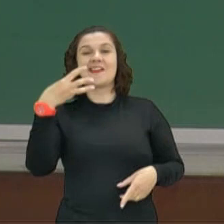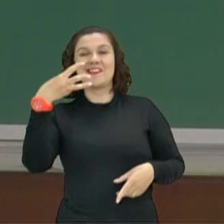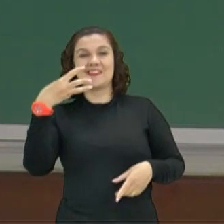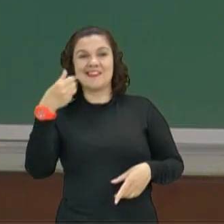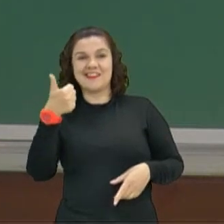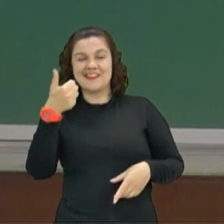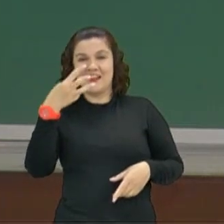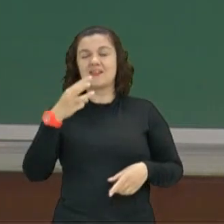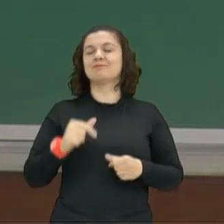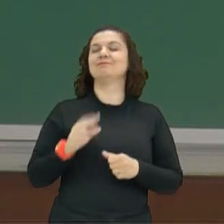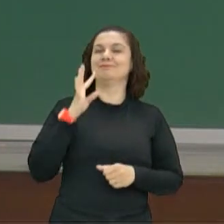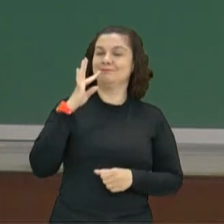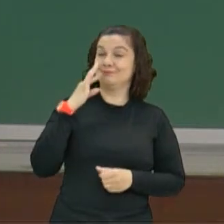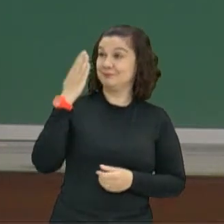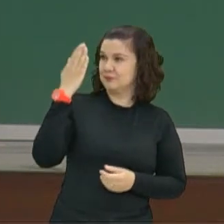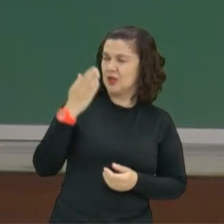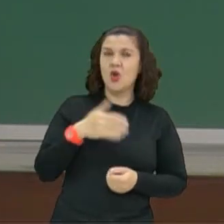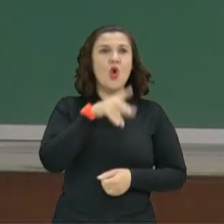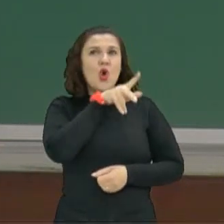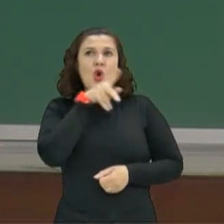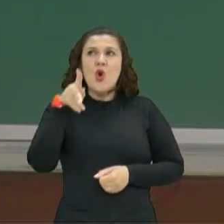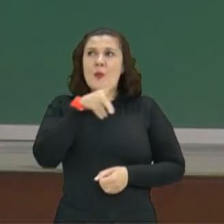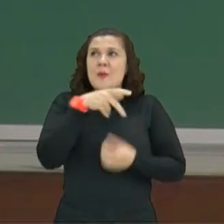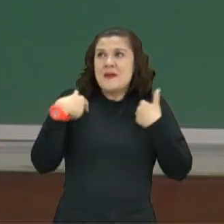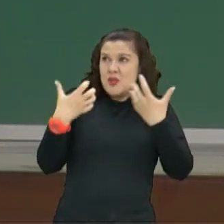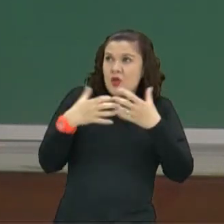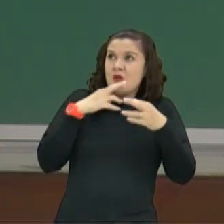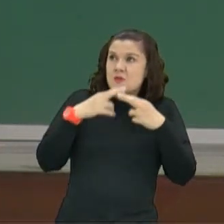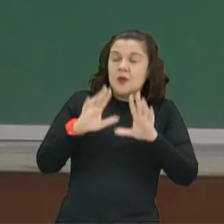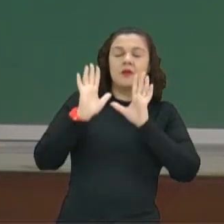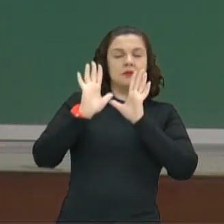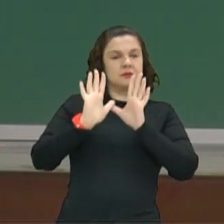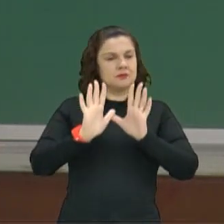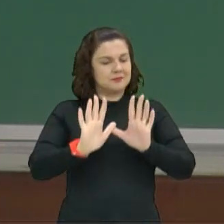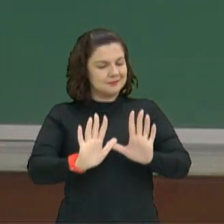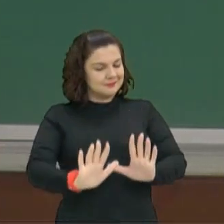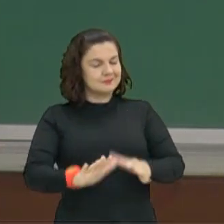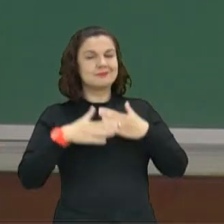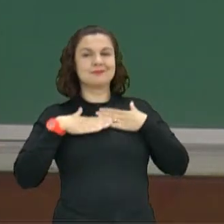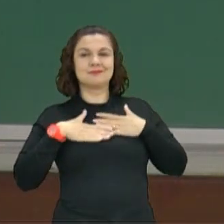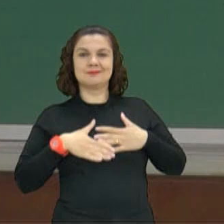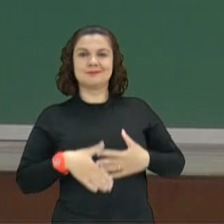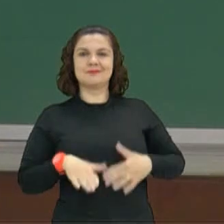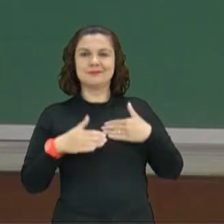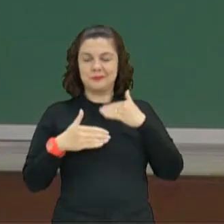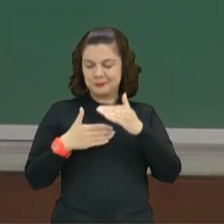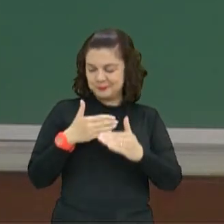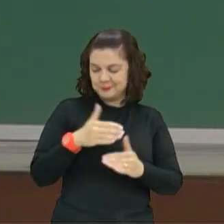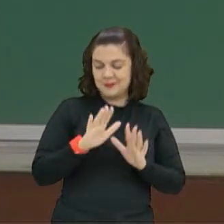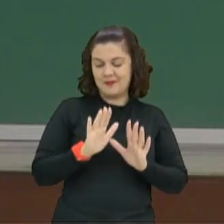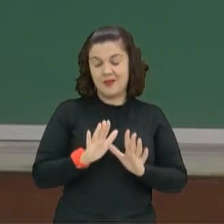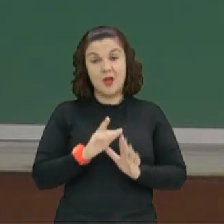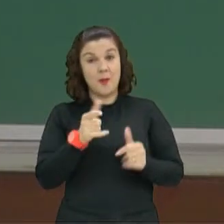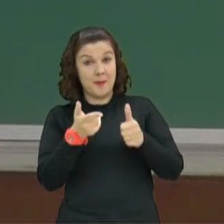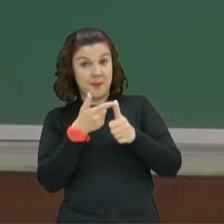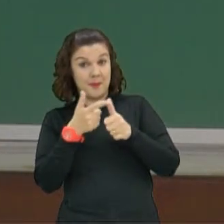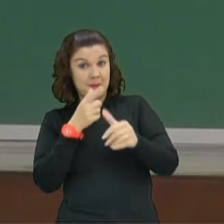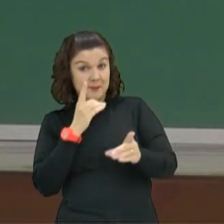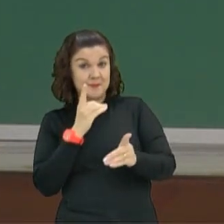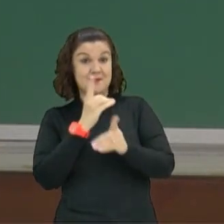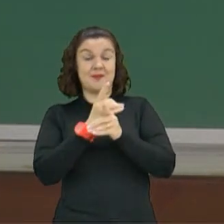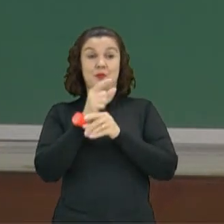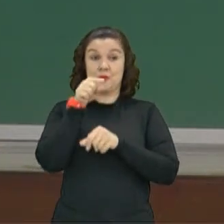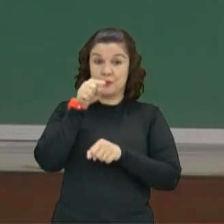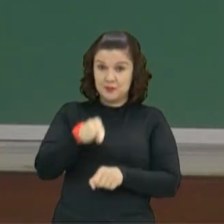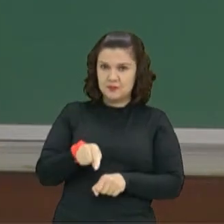13. Legal, né? Professor, mas eu quero resolver isso. Calma, vamos devagar. Primeiro, você identificou que isso aqui é